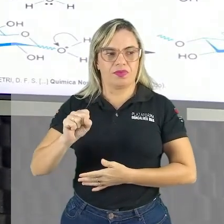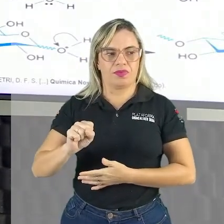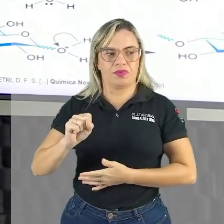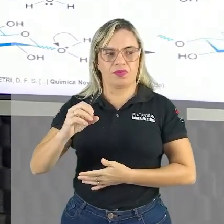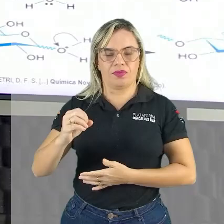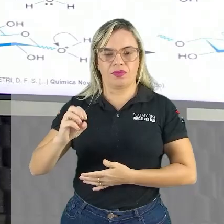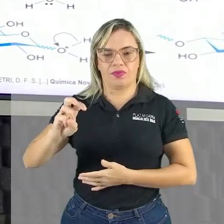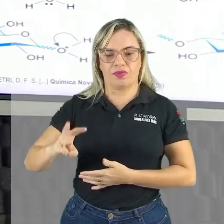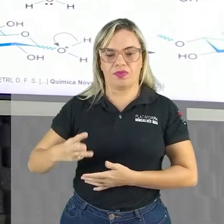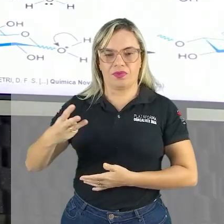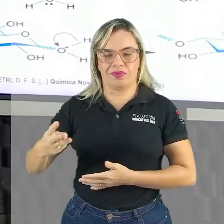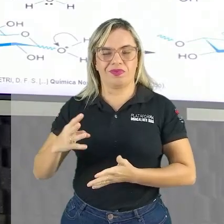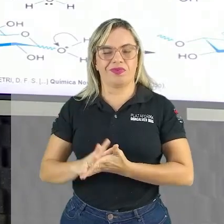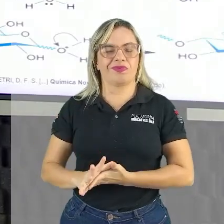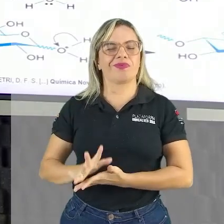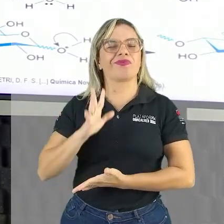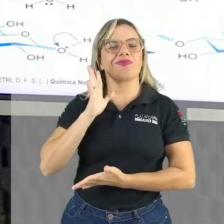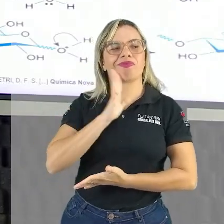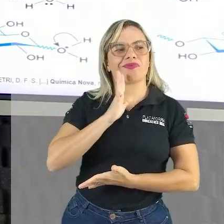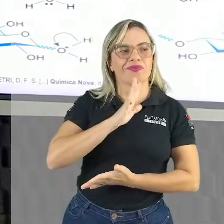Olha que top.